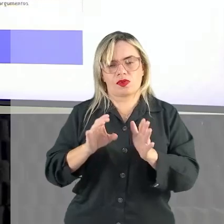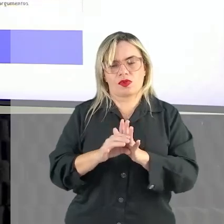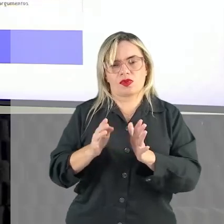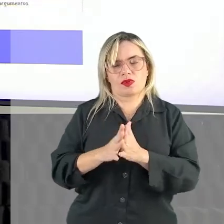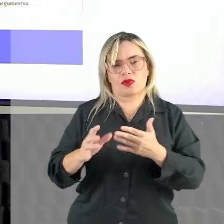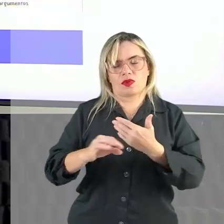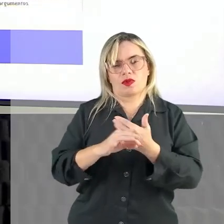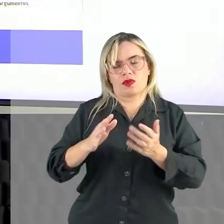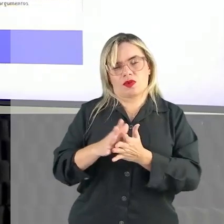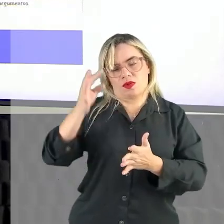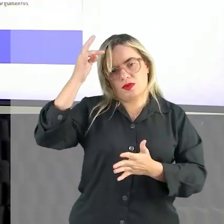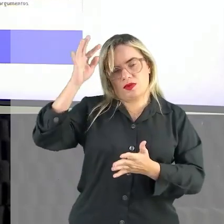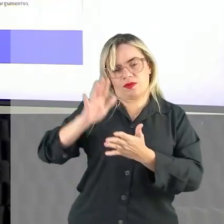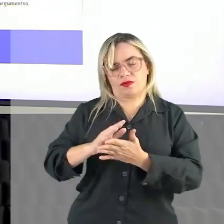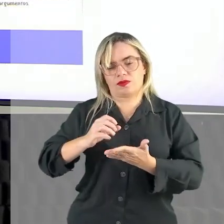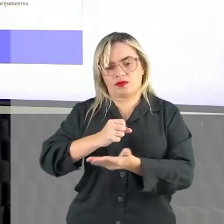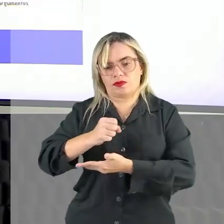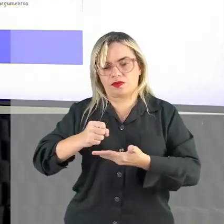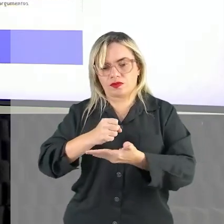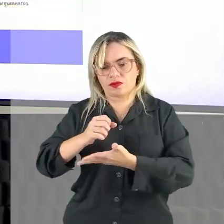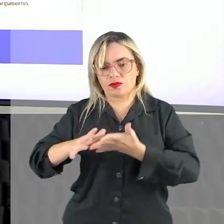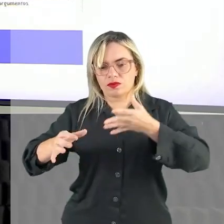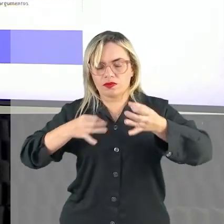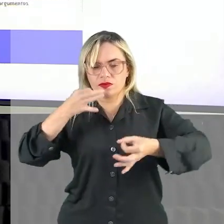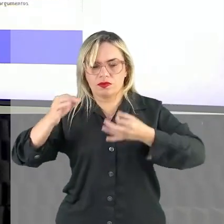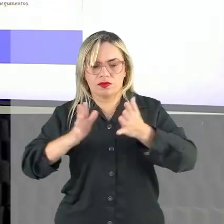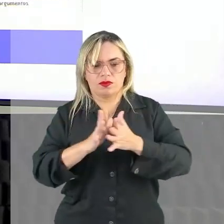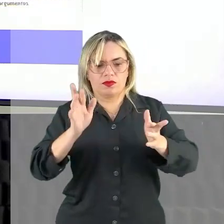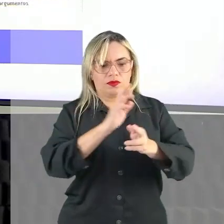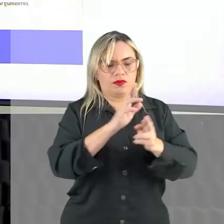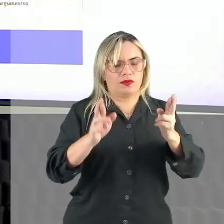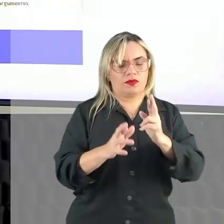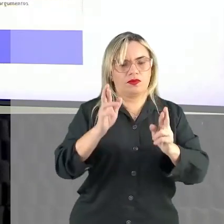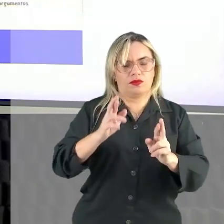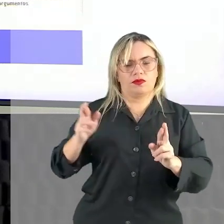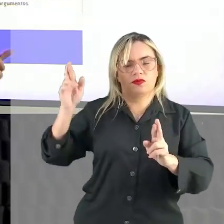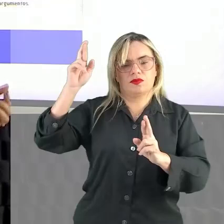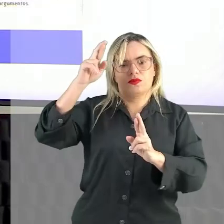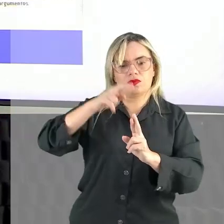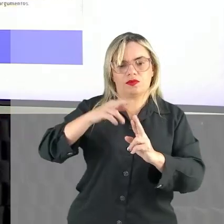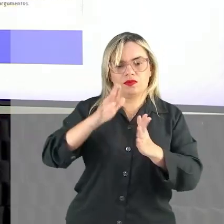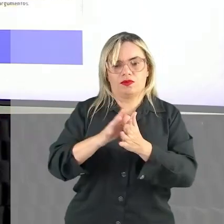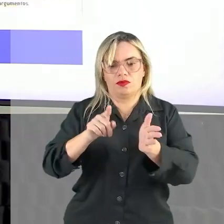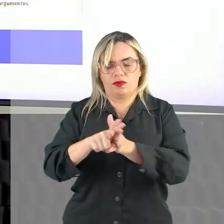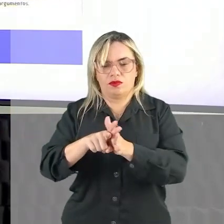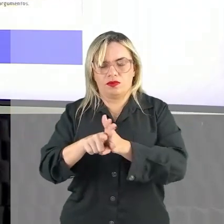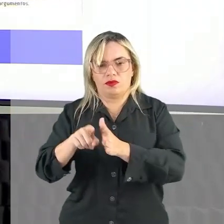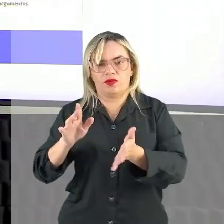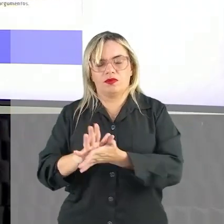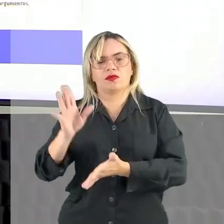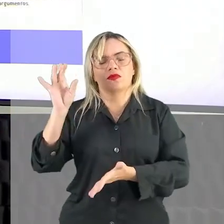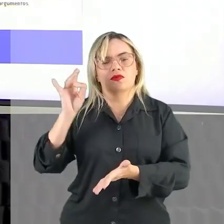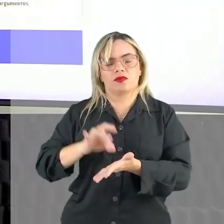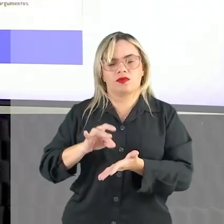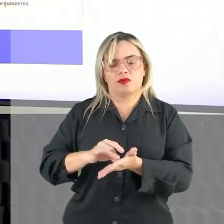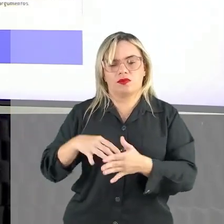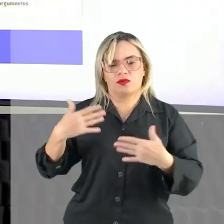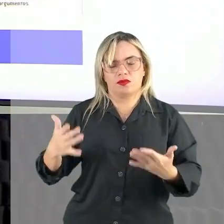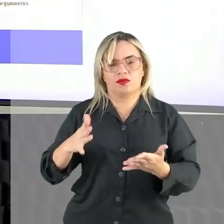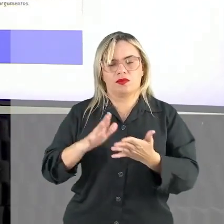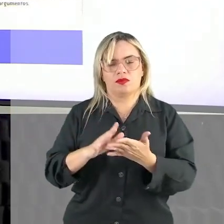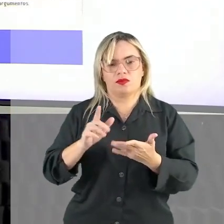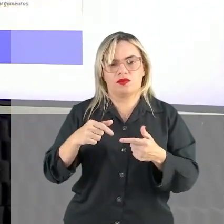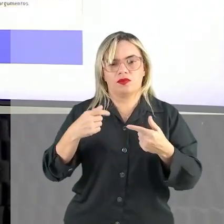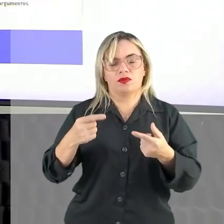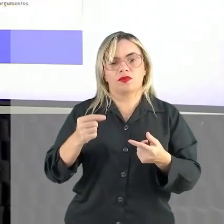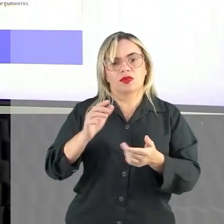ela embasa o argumento, a referência associa ao argumento e as pesquisas comprovam. Porque no lugar de você dizer